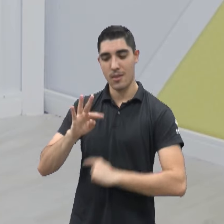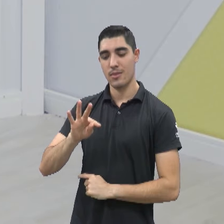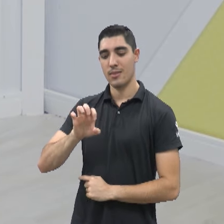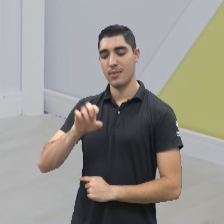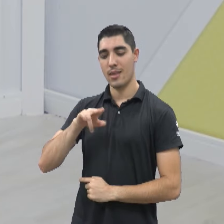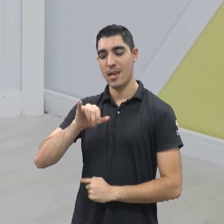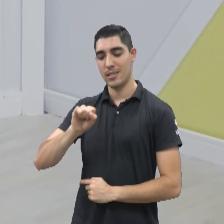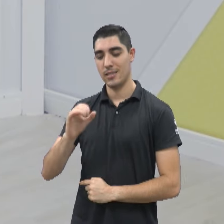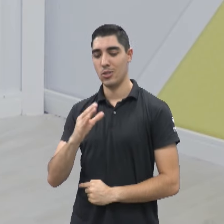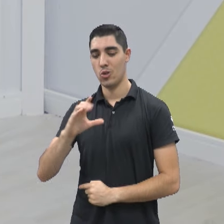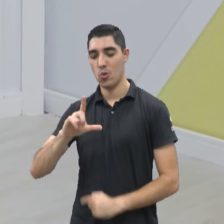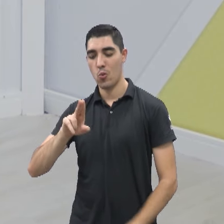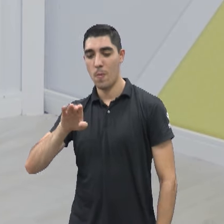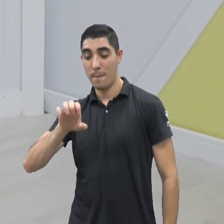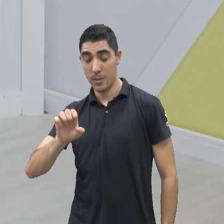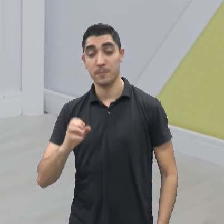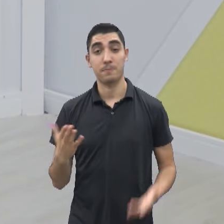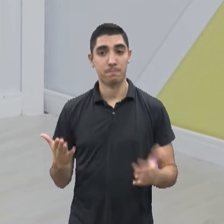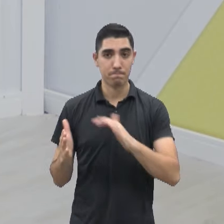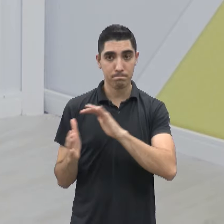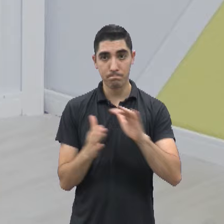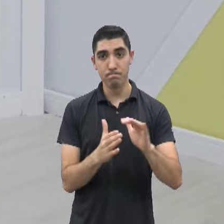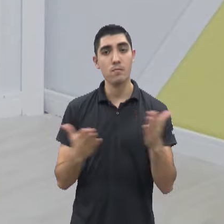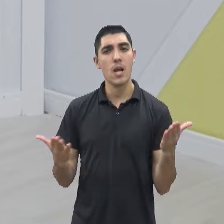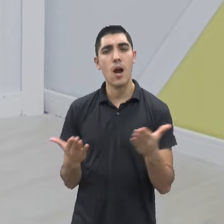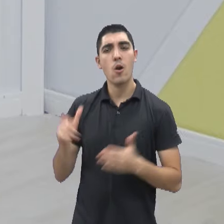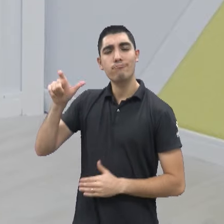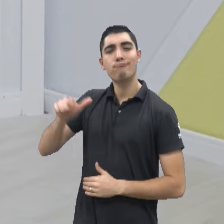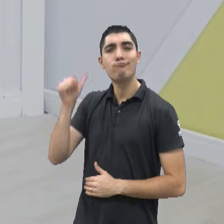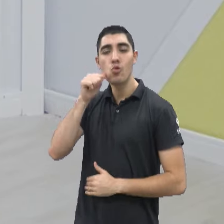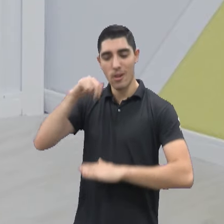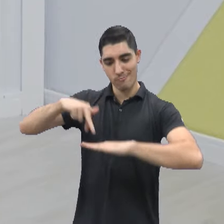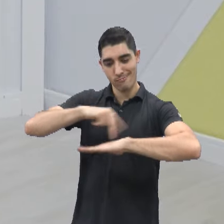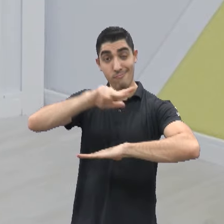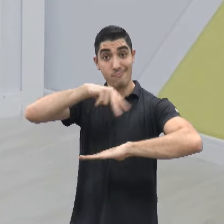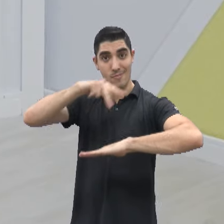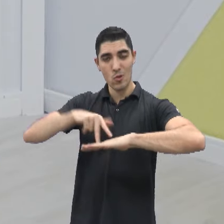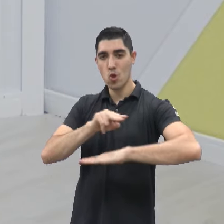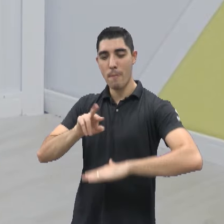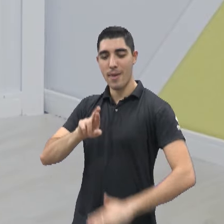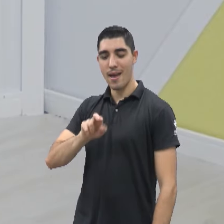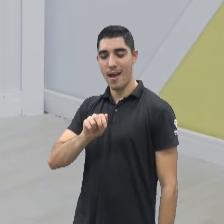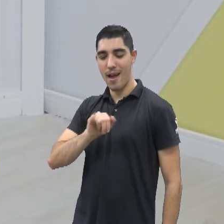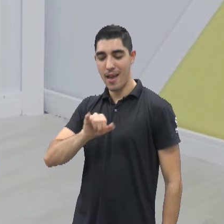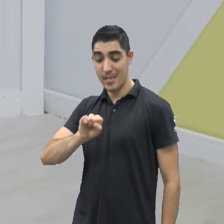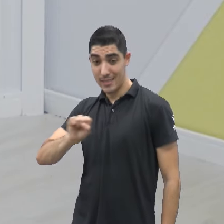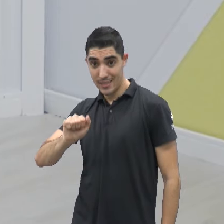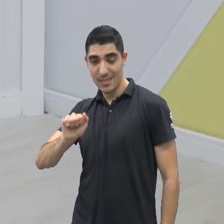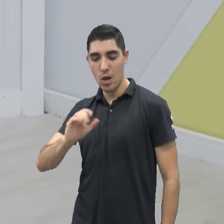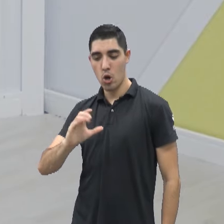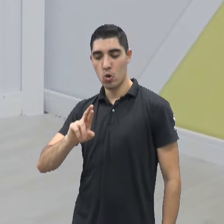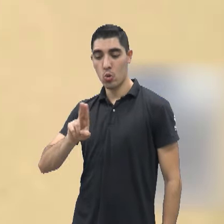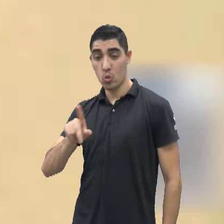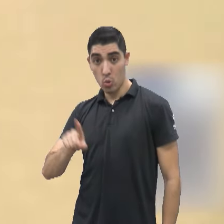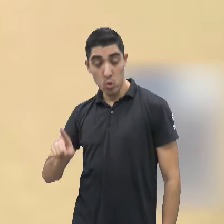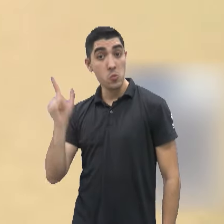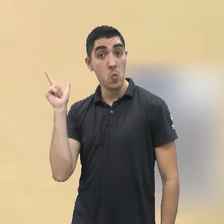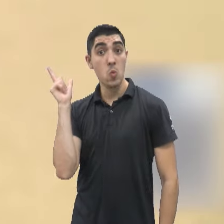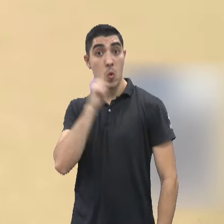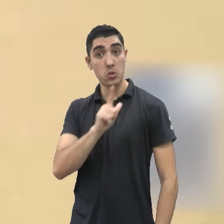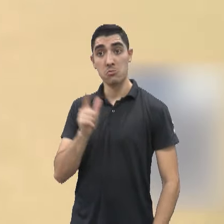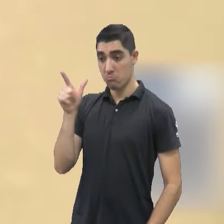Brunão, pra gente fechar a hora de hoje, a ginasta joseense Raíssa Cruz conquistou o 7º lugar na classificação geral do nível 2 do Campeonato Brasileiro